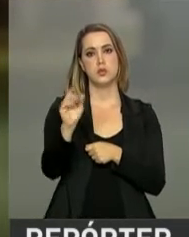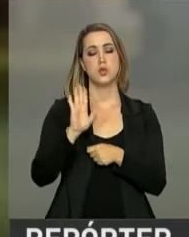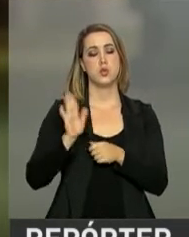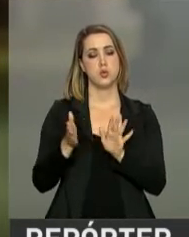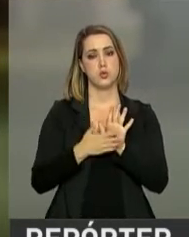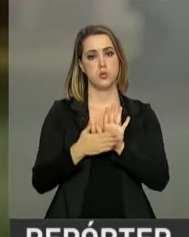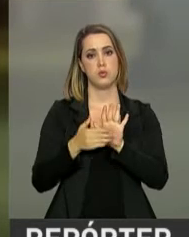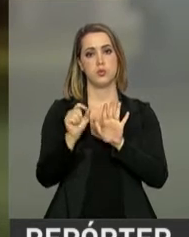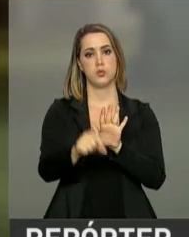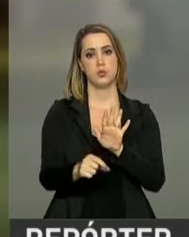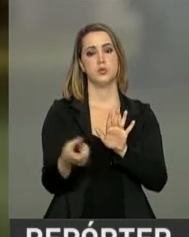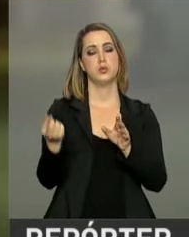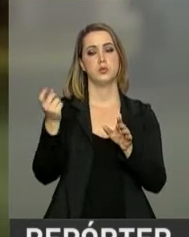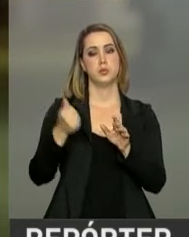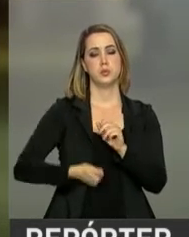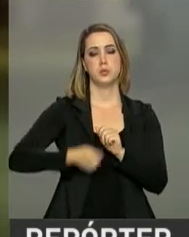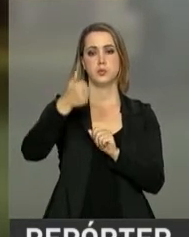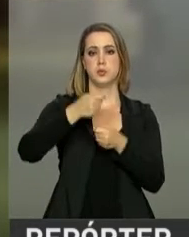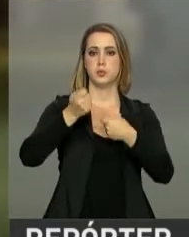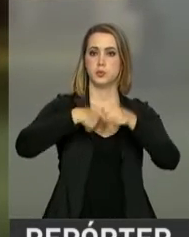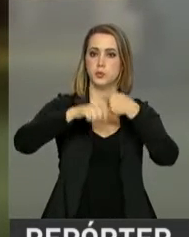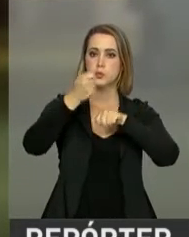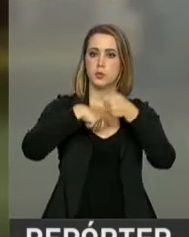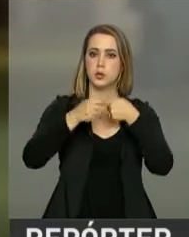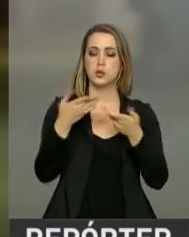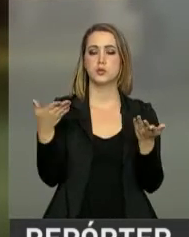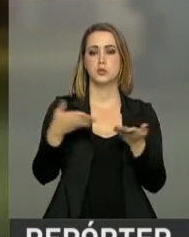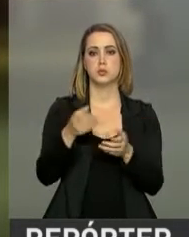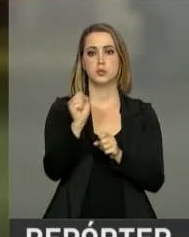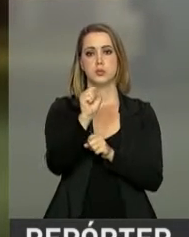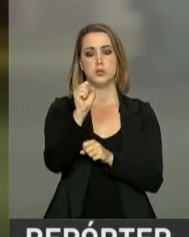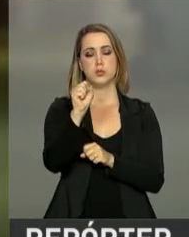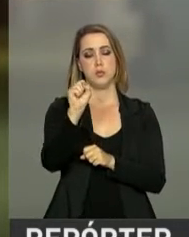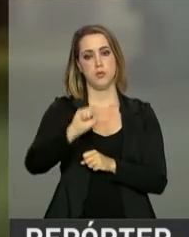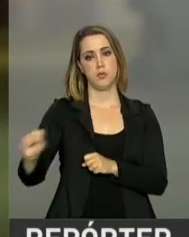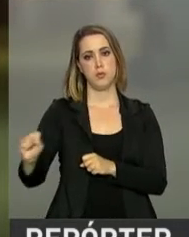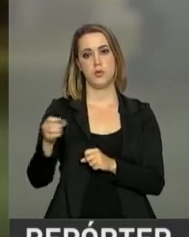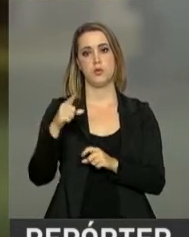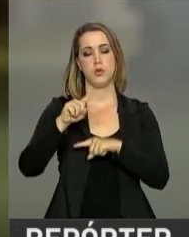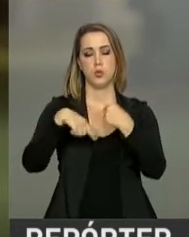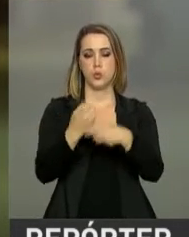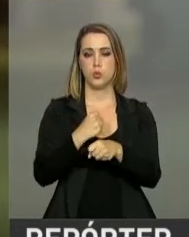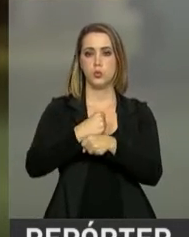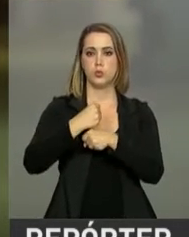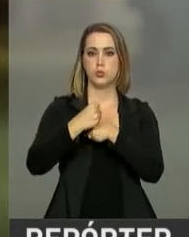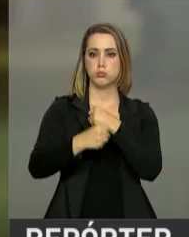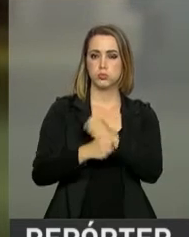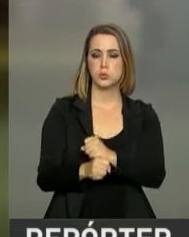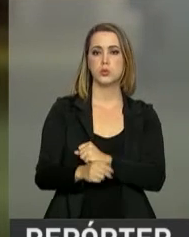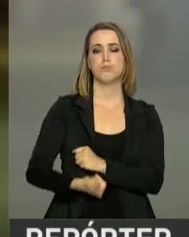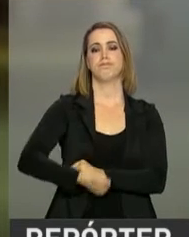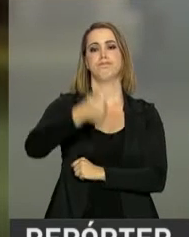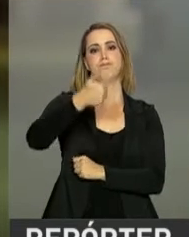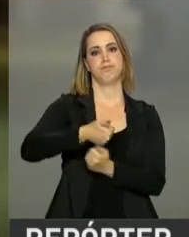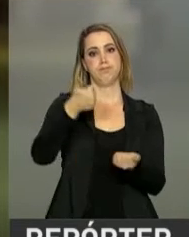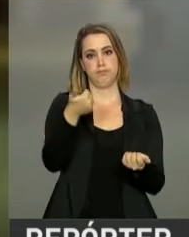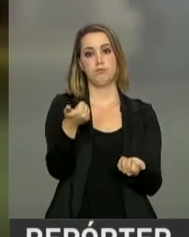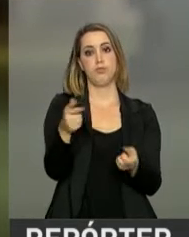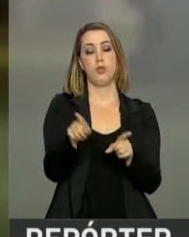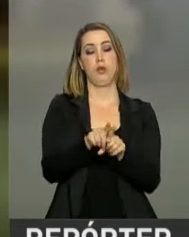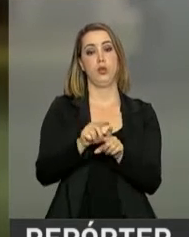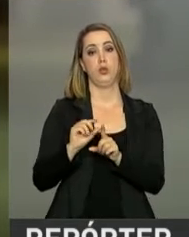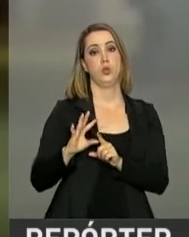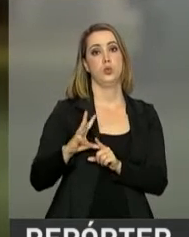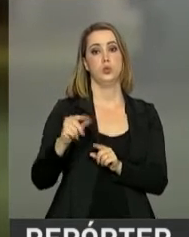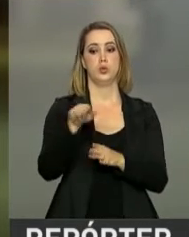ainda neste semestre e se intensificar no ano que vem mas para isso o apoio do congresso nacional às